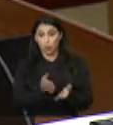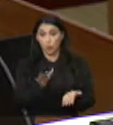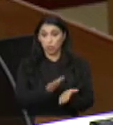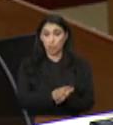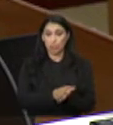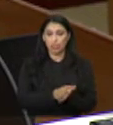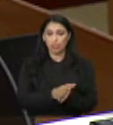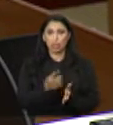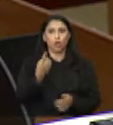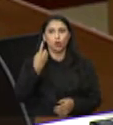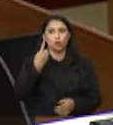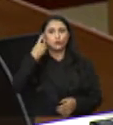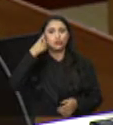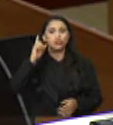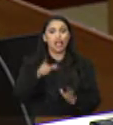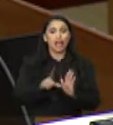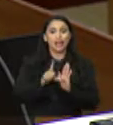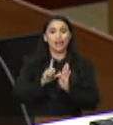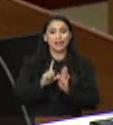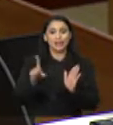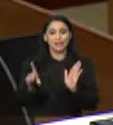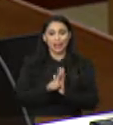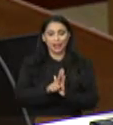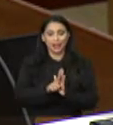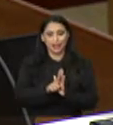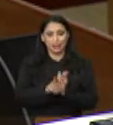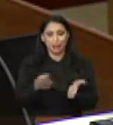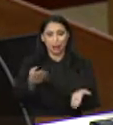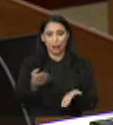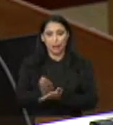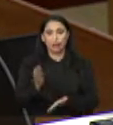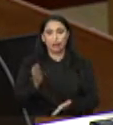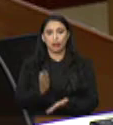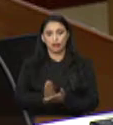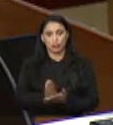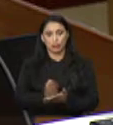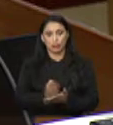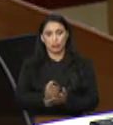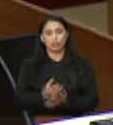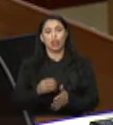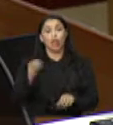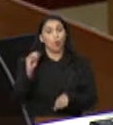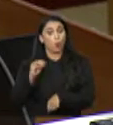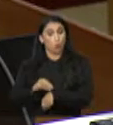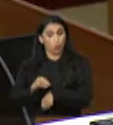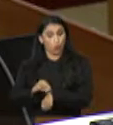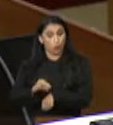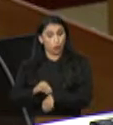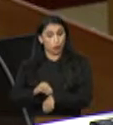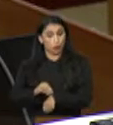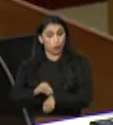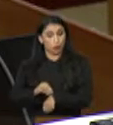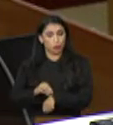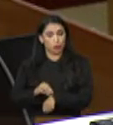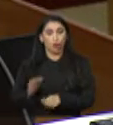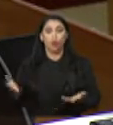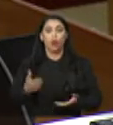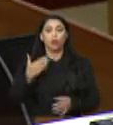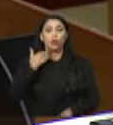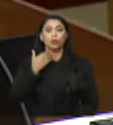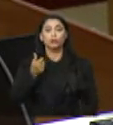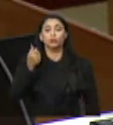sendo processado um dia antes da lei entrar em vigor por ato de improbidade e culposo é o